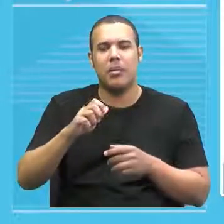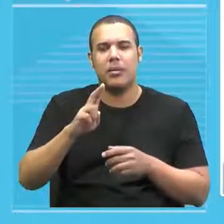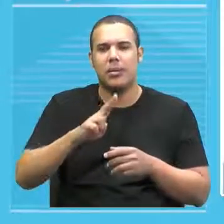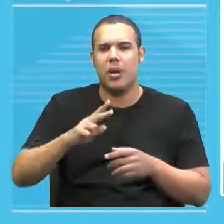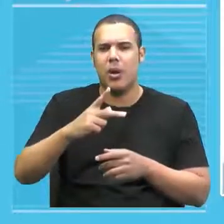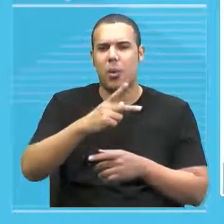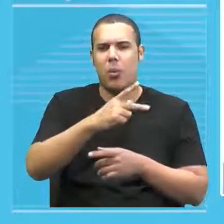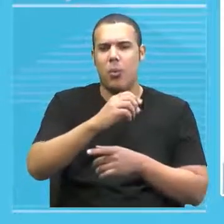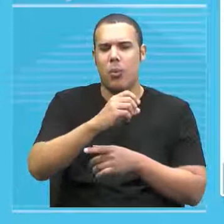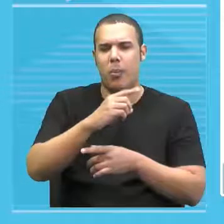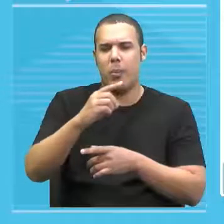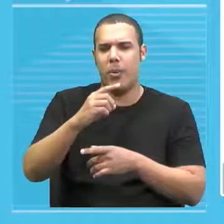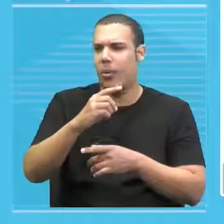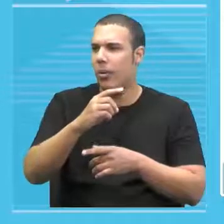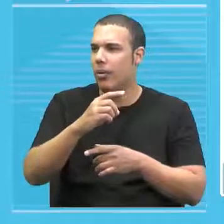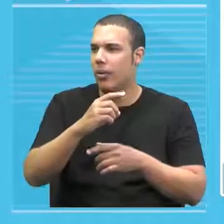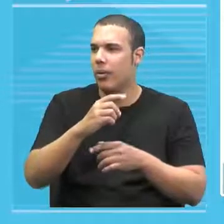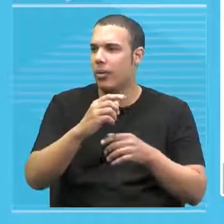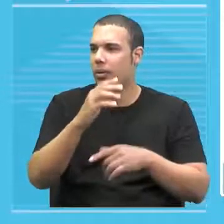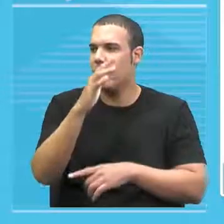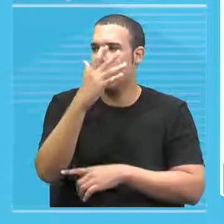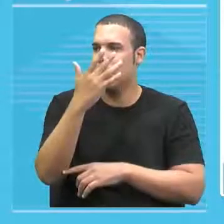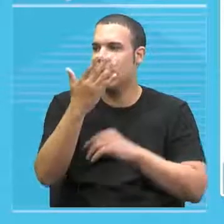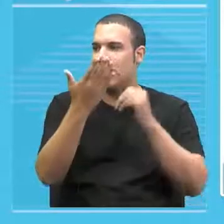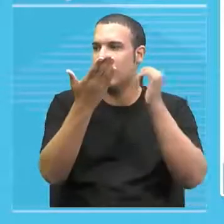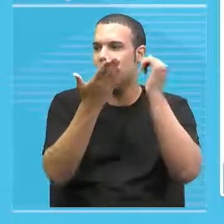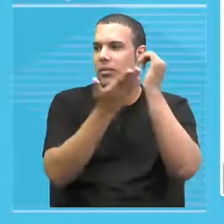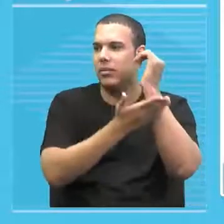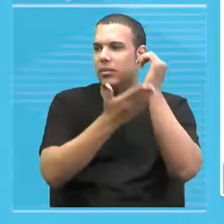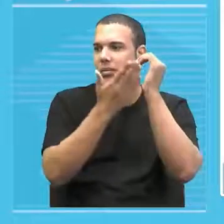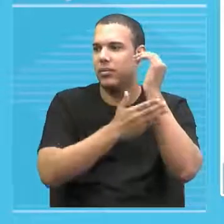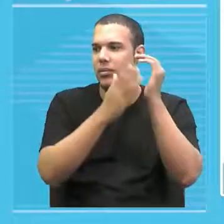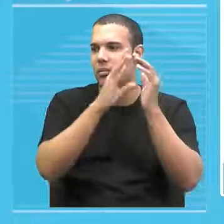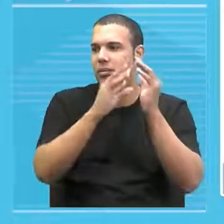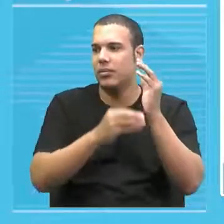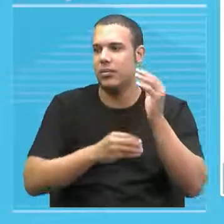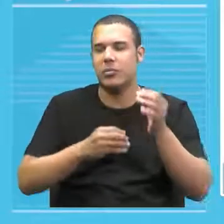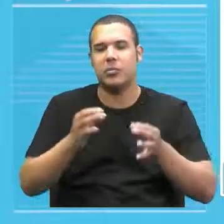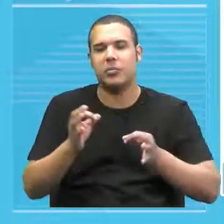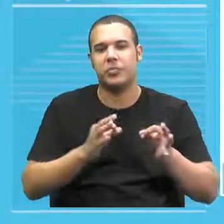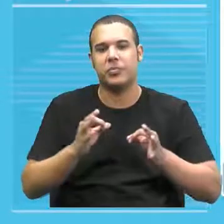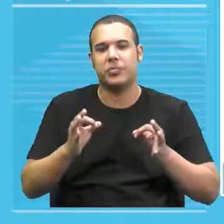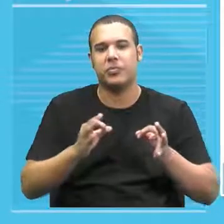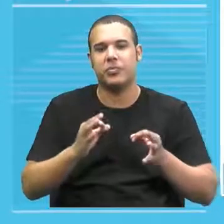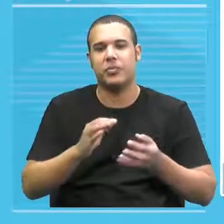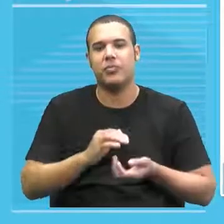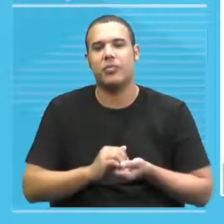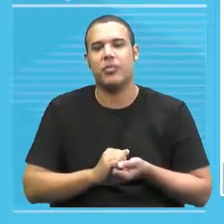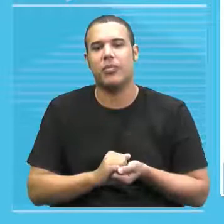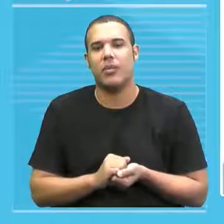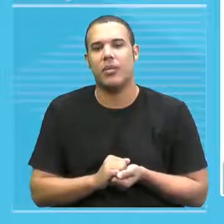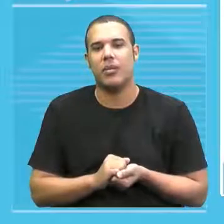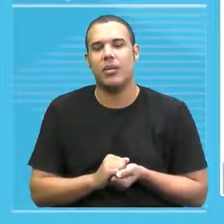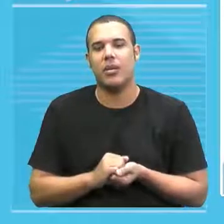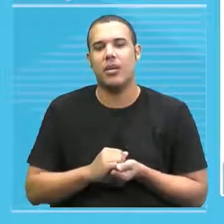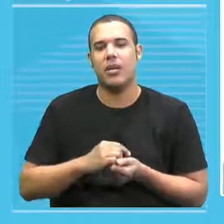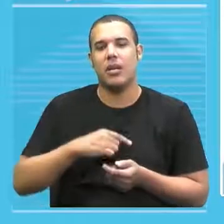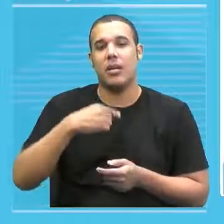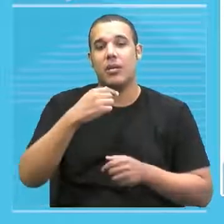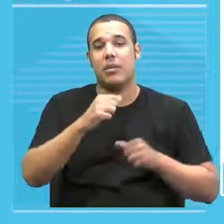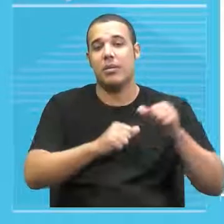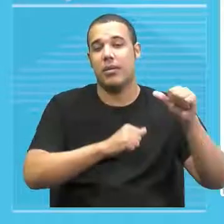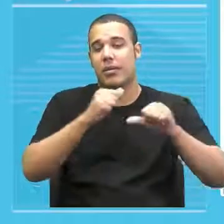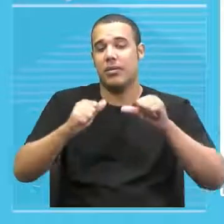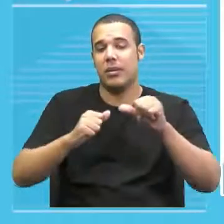Carnaúba esse pau na Carnaúba ele vai passar por um processo em que ele será é transformado em